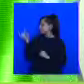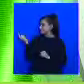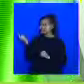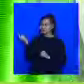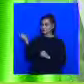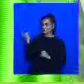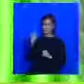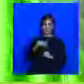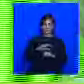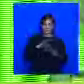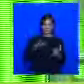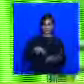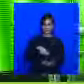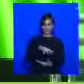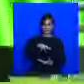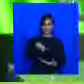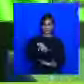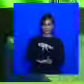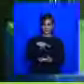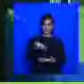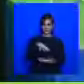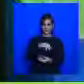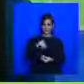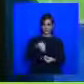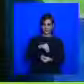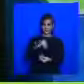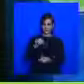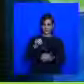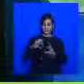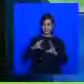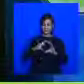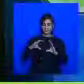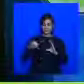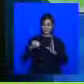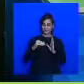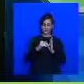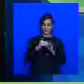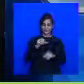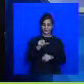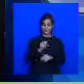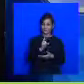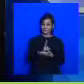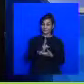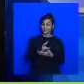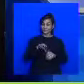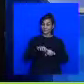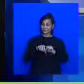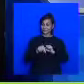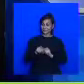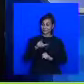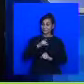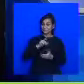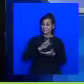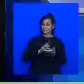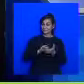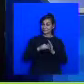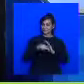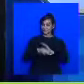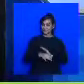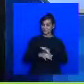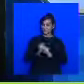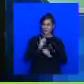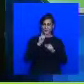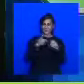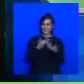valendo. Globo recarregado, embaralhando, 10 bolas numeradas de 0 a 9. Na sequência do Super 7 tem